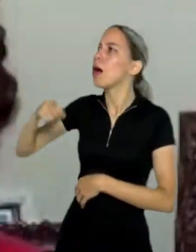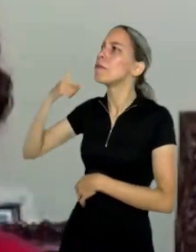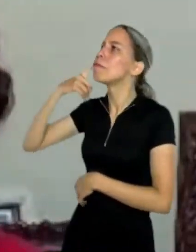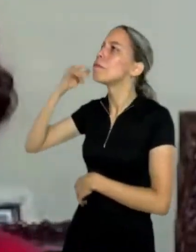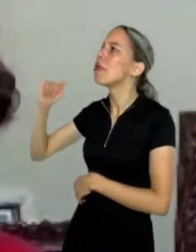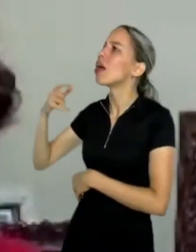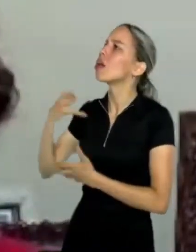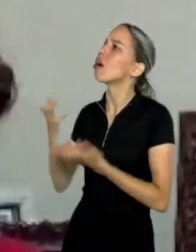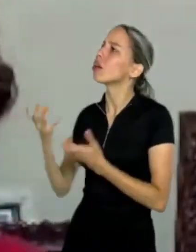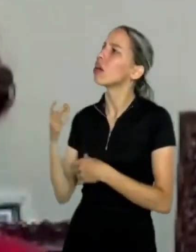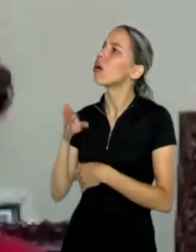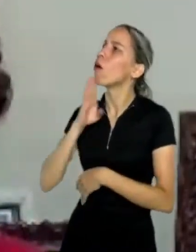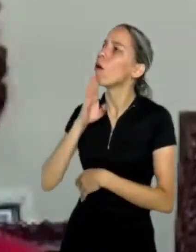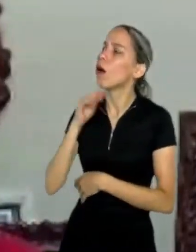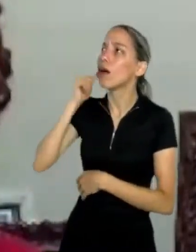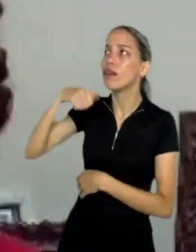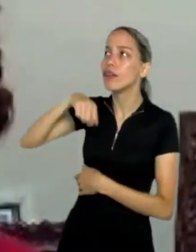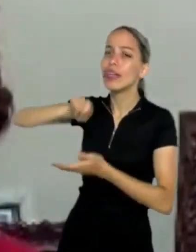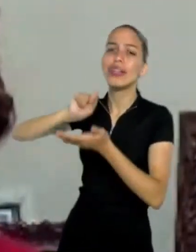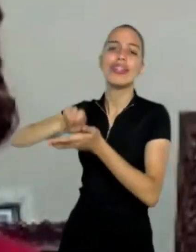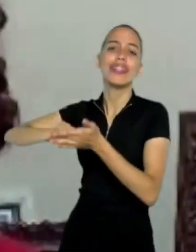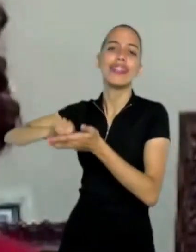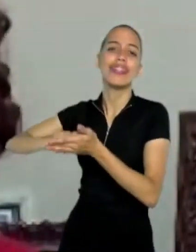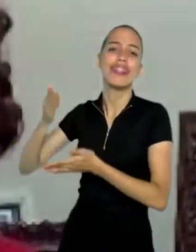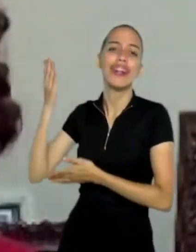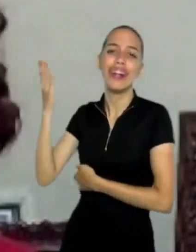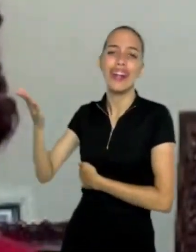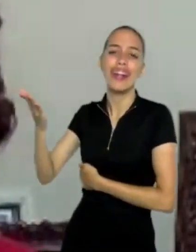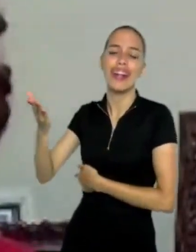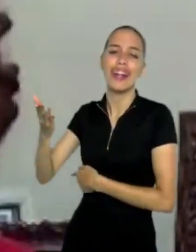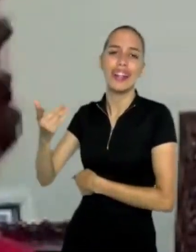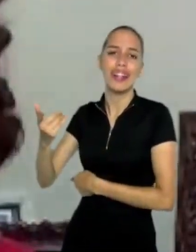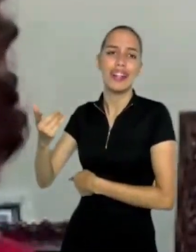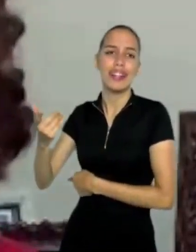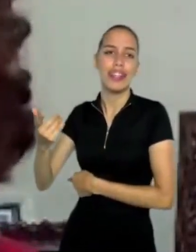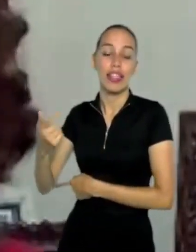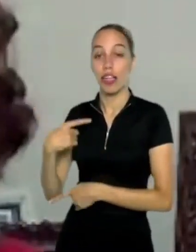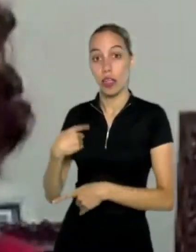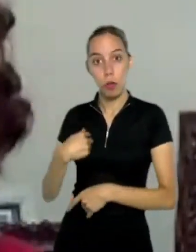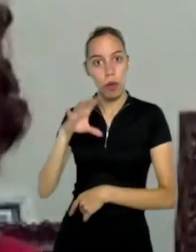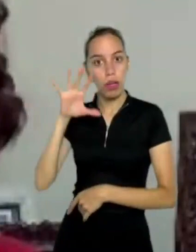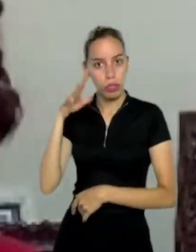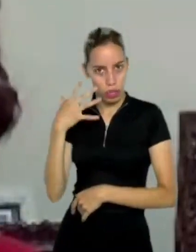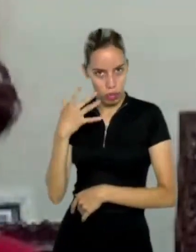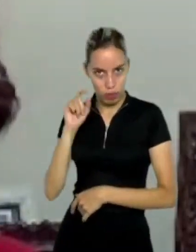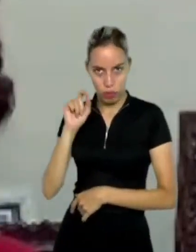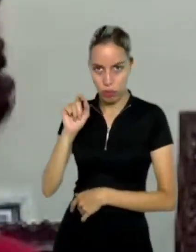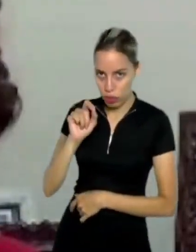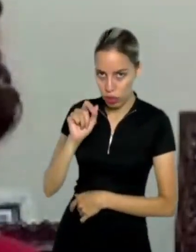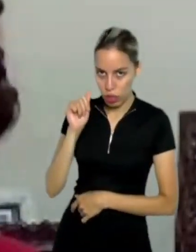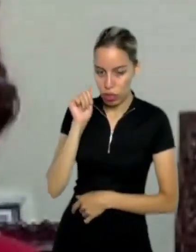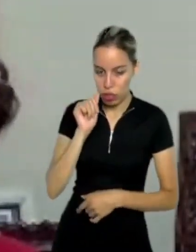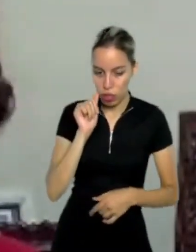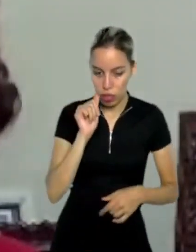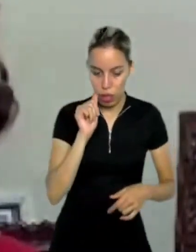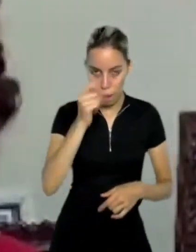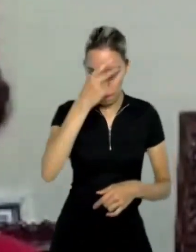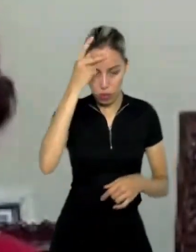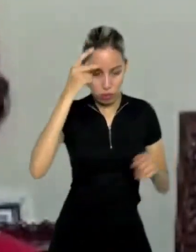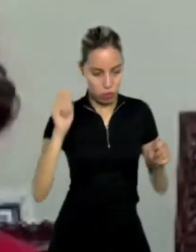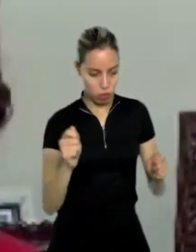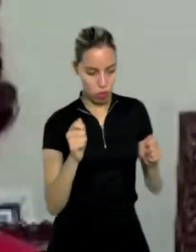porque eu achava que autor de livro, né, uma pessoa que tivesse um nome na capa do livro era uma pessoa